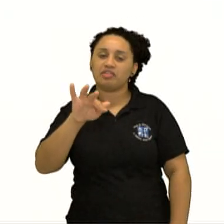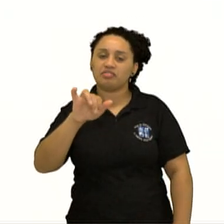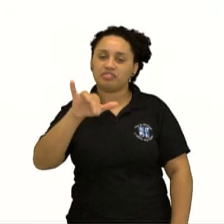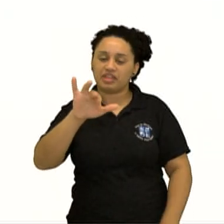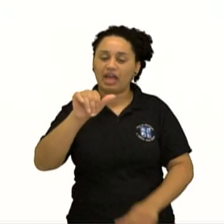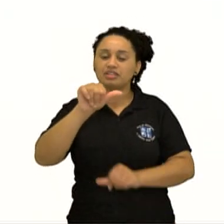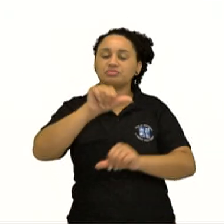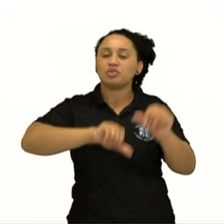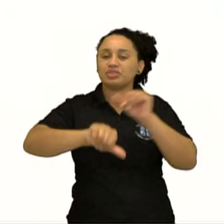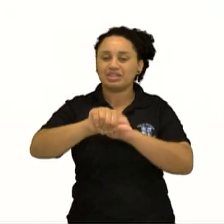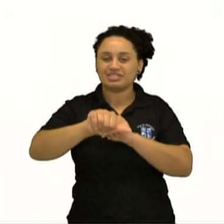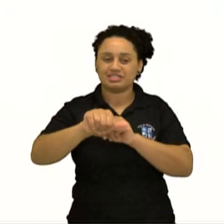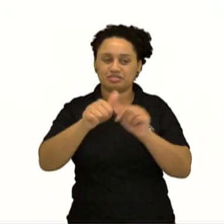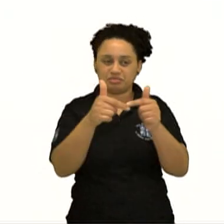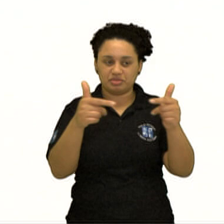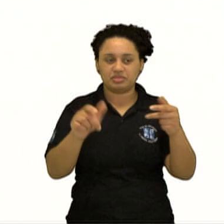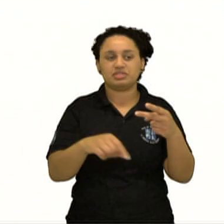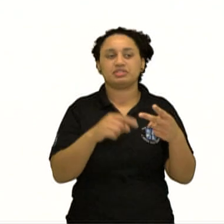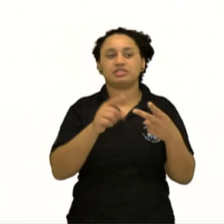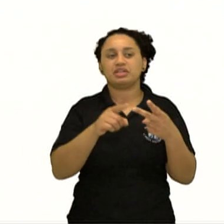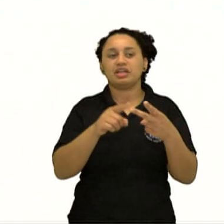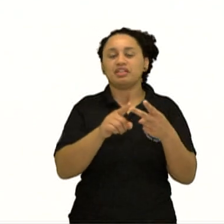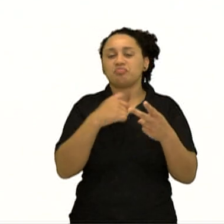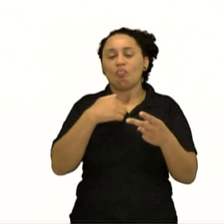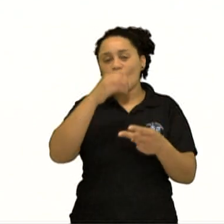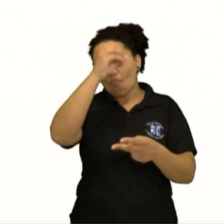trabalho, frustração, porque ele